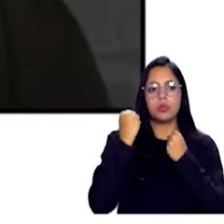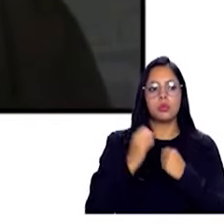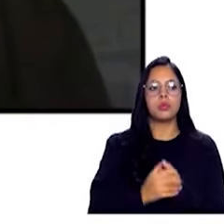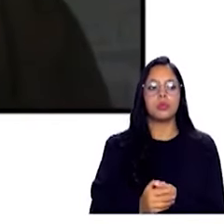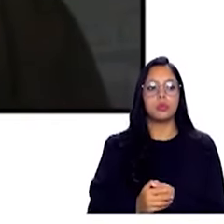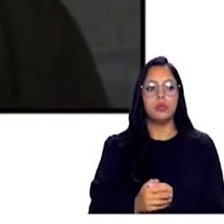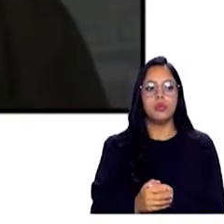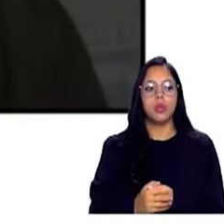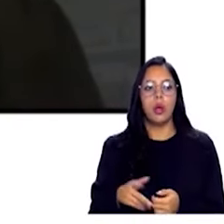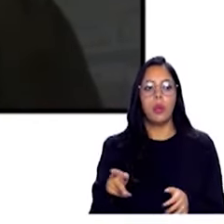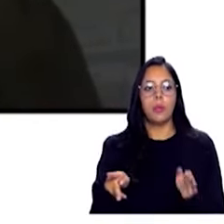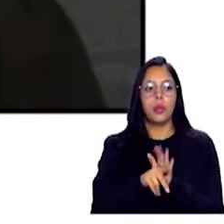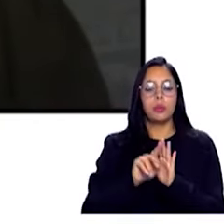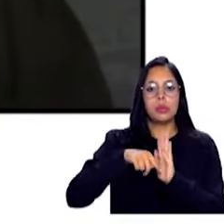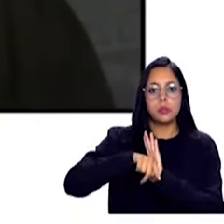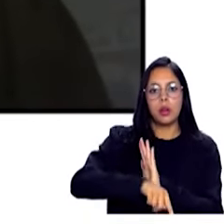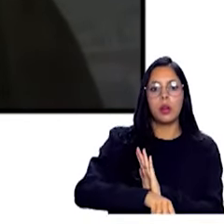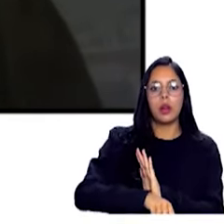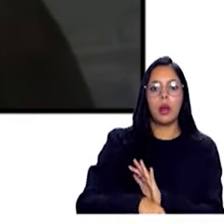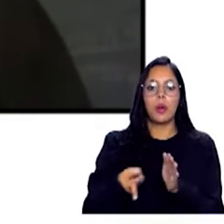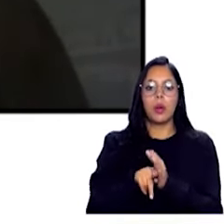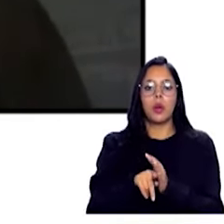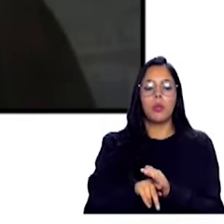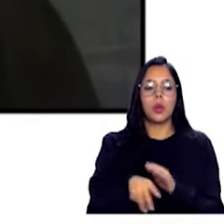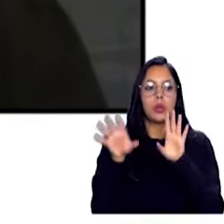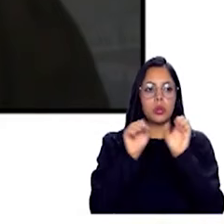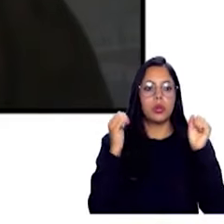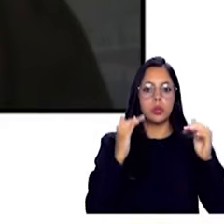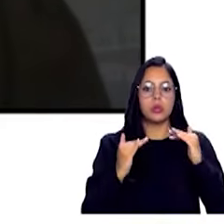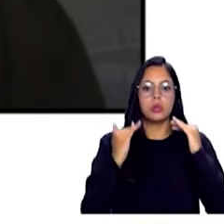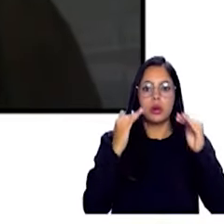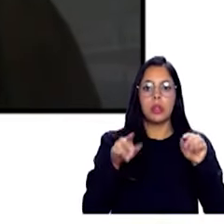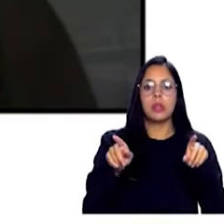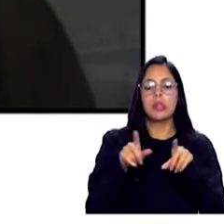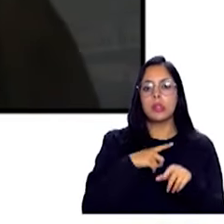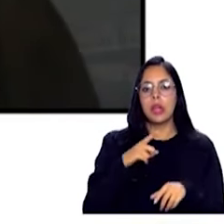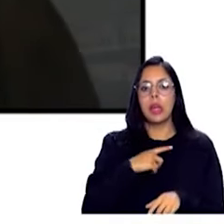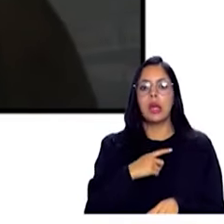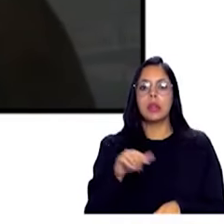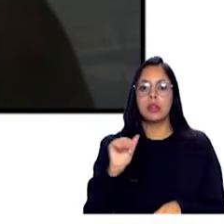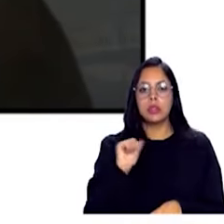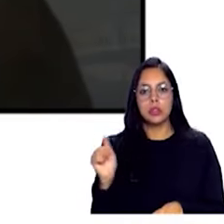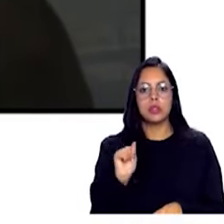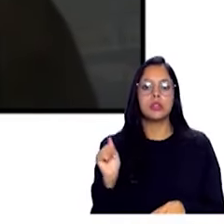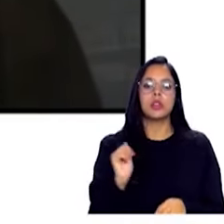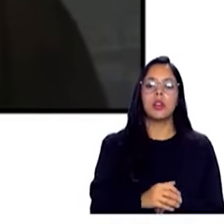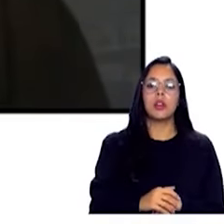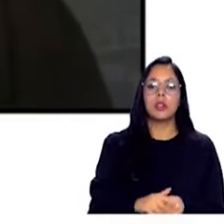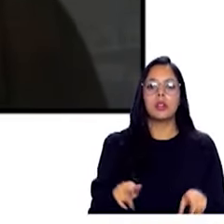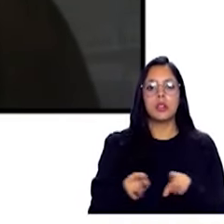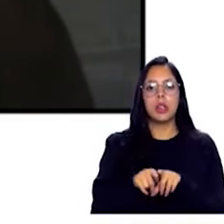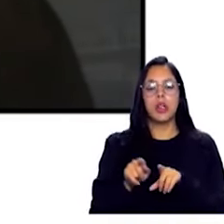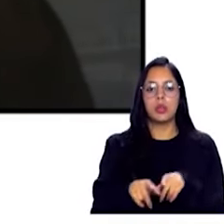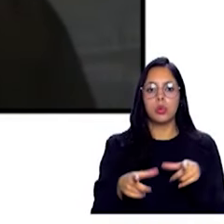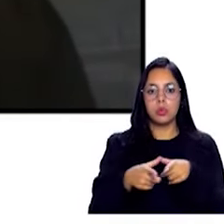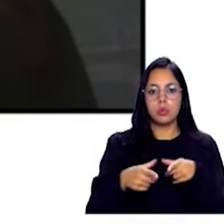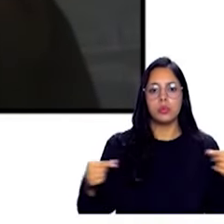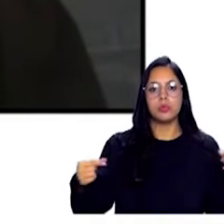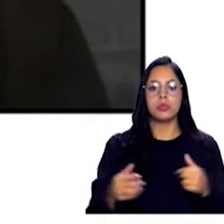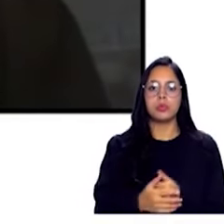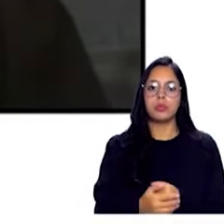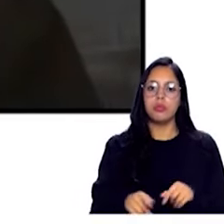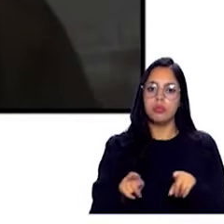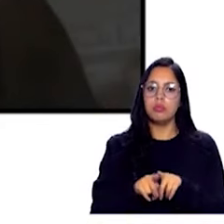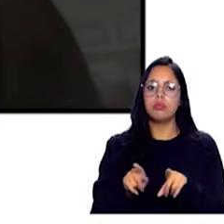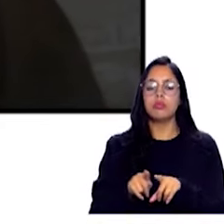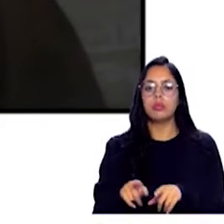ser examinada pelo Tribunal Superior existe na Argentina a transcendência existe no Japão existe na Espanha